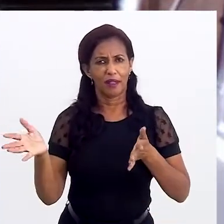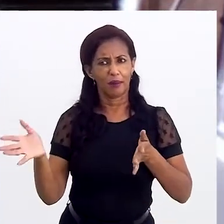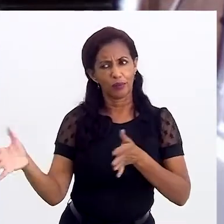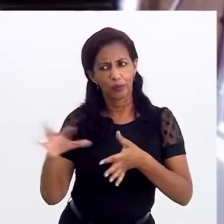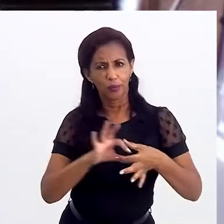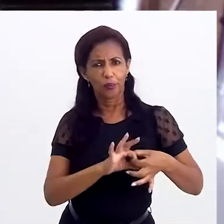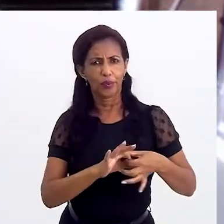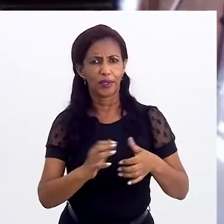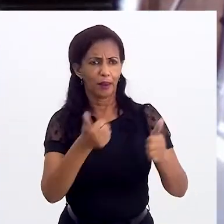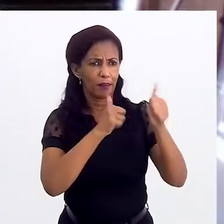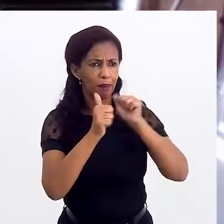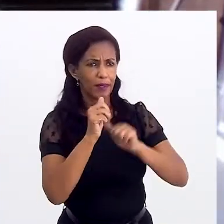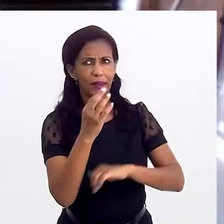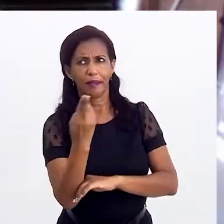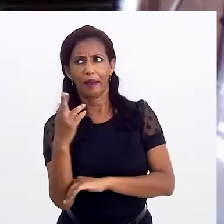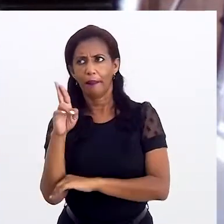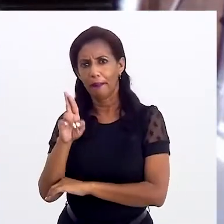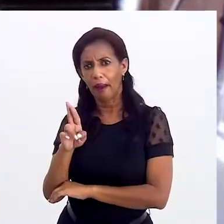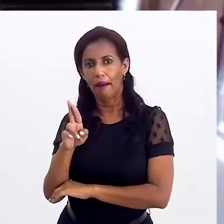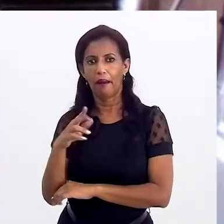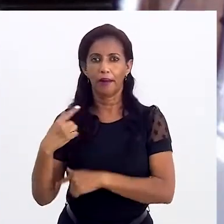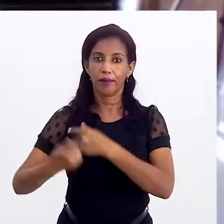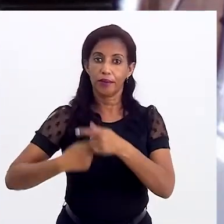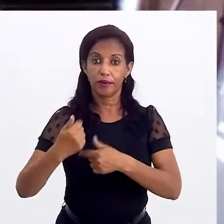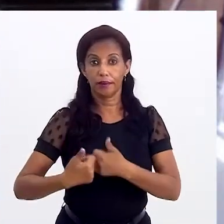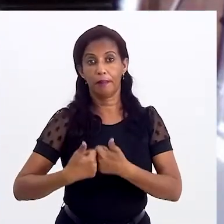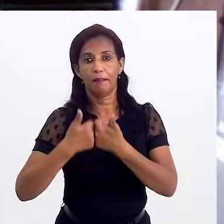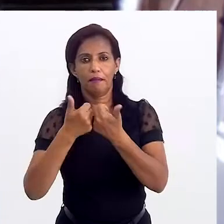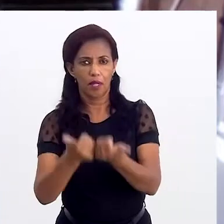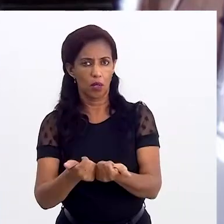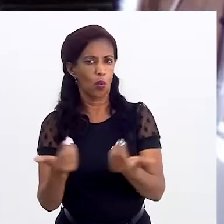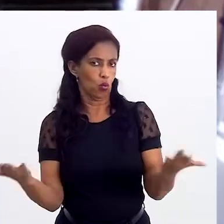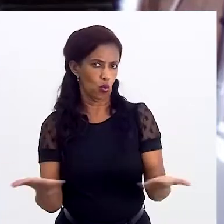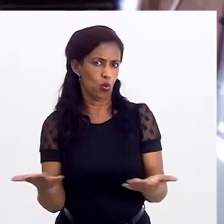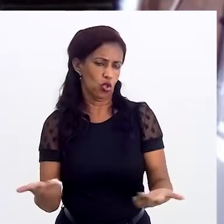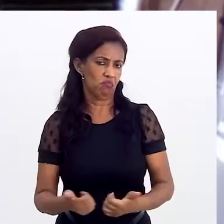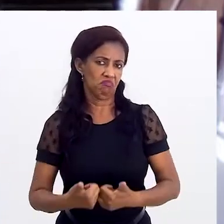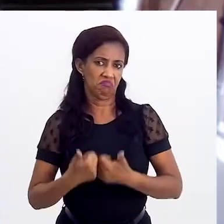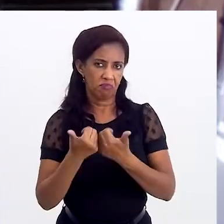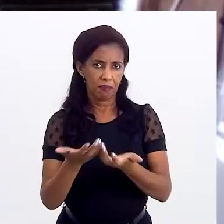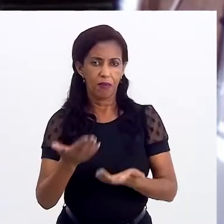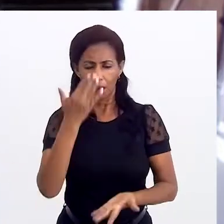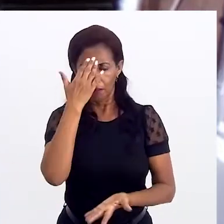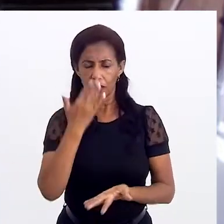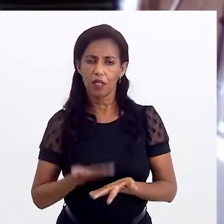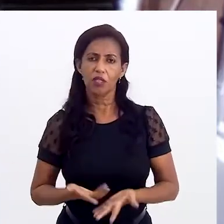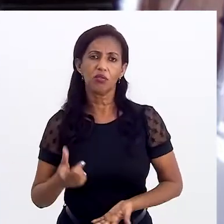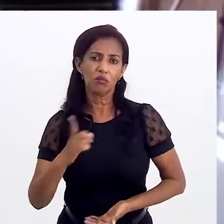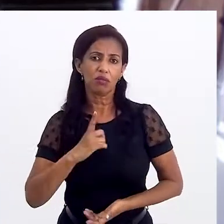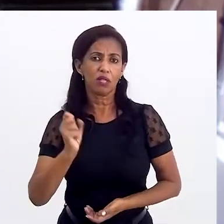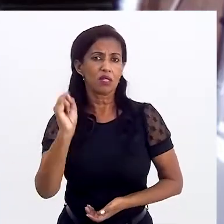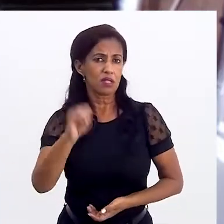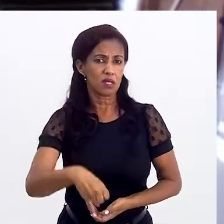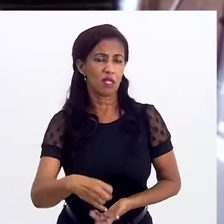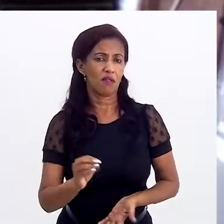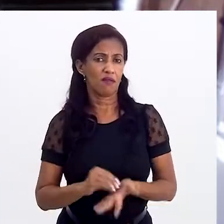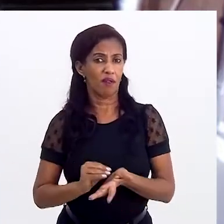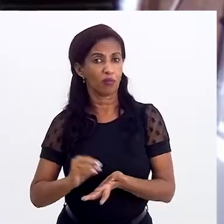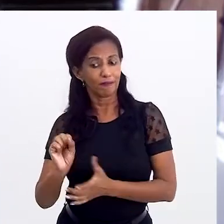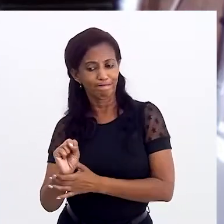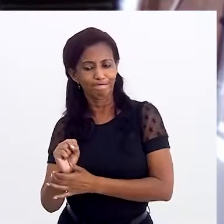associada à boemia. A nossa geração já melhorou um pouco e hoje em dia acho que é bem melhor. Mas acredito que existe,